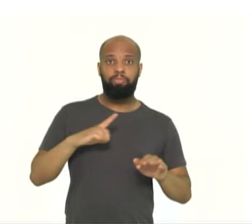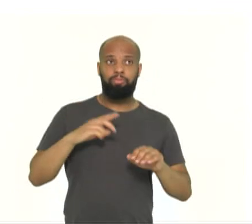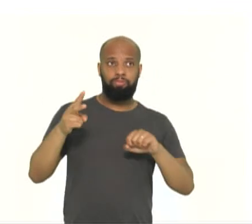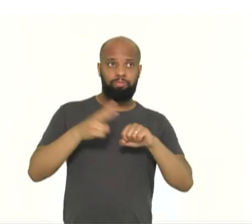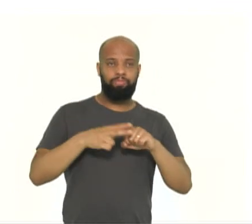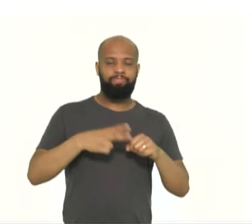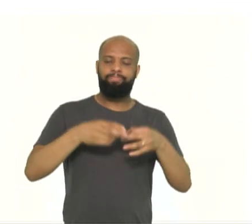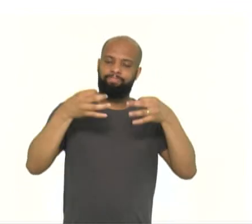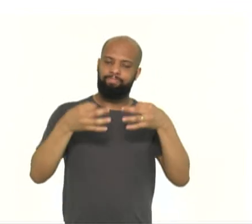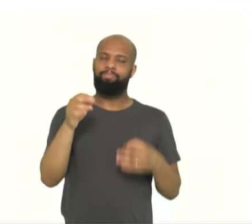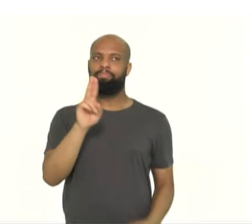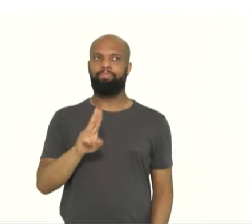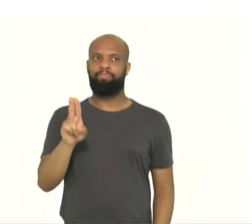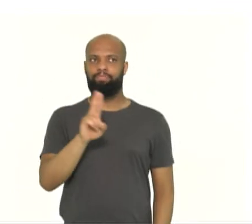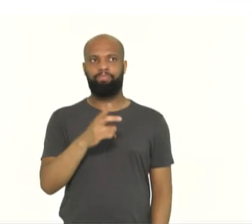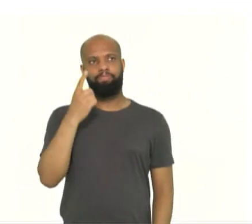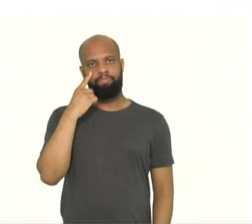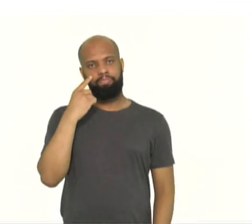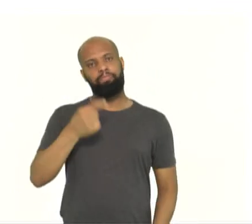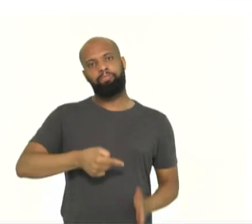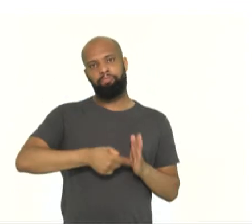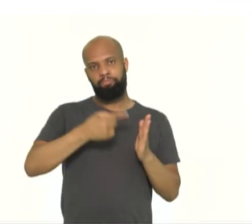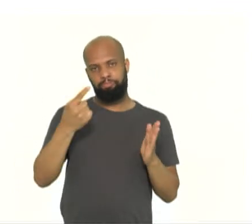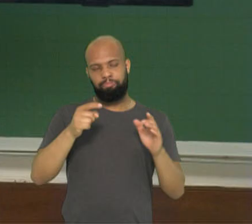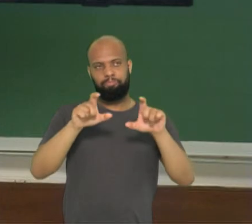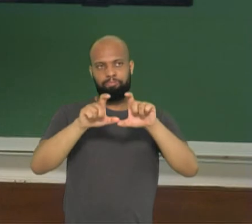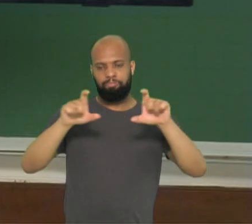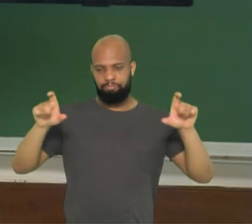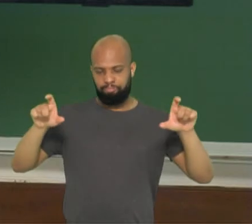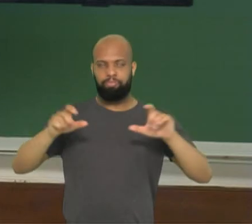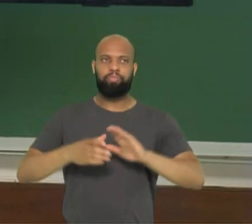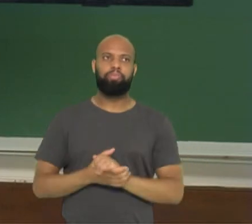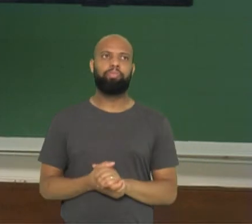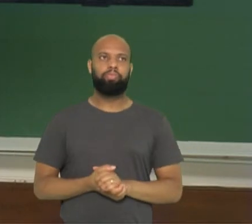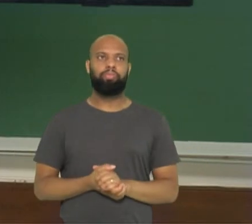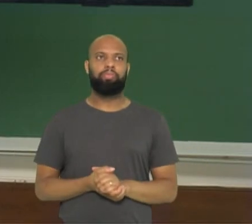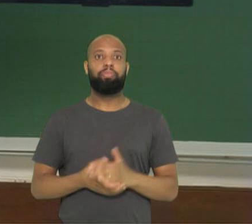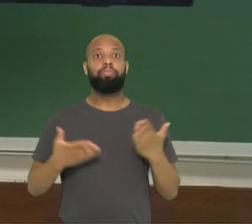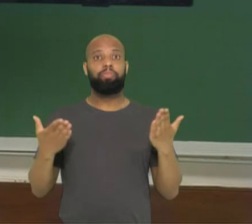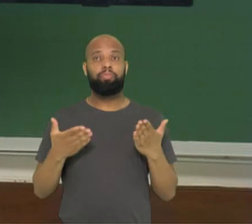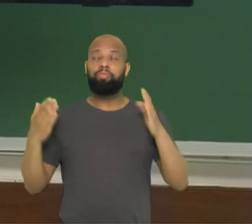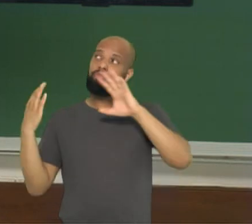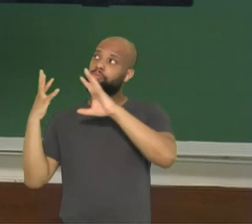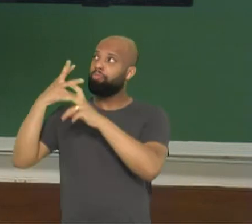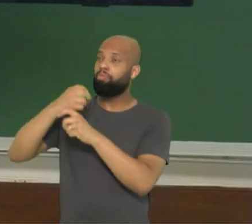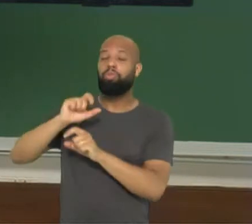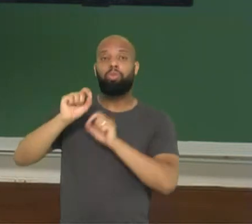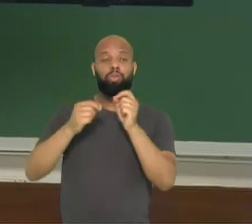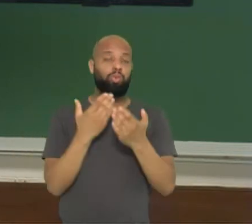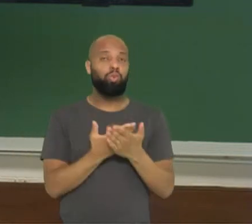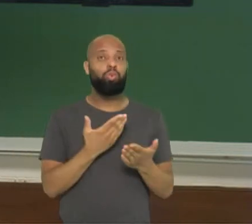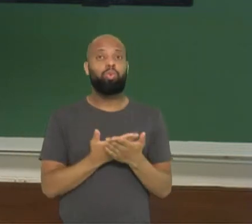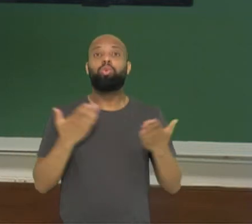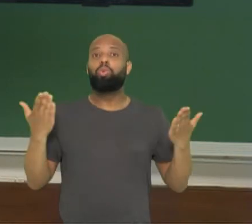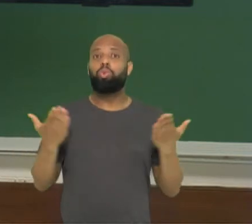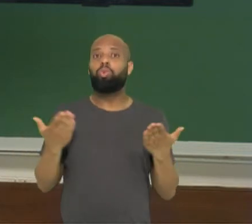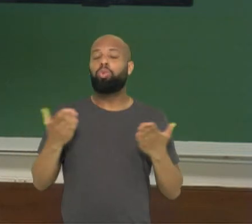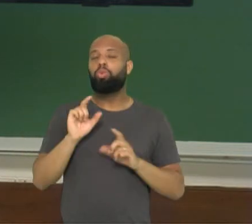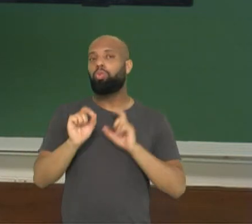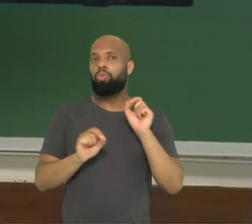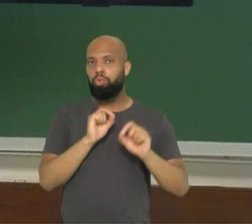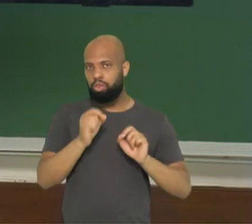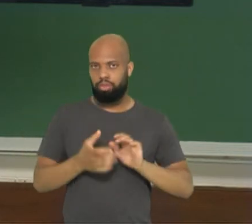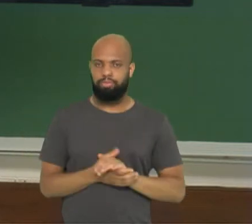empleado correctamente. Me duele el estómago. Bien? Entonces, ¿qué hemos estudiado hoy? Como